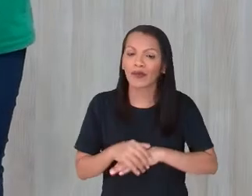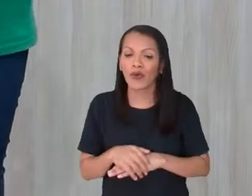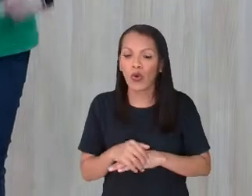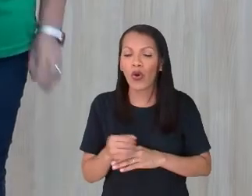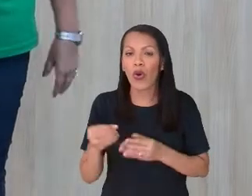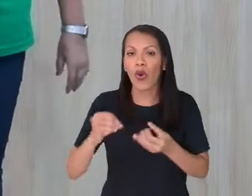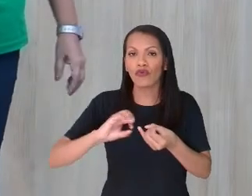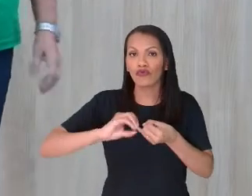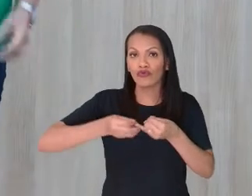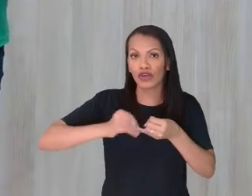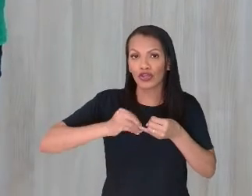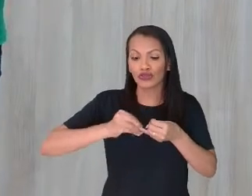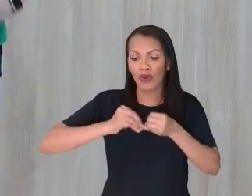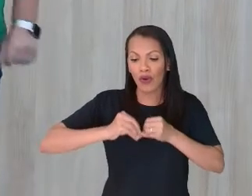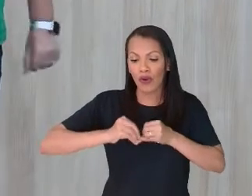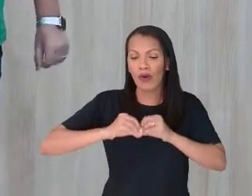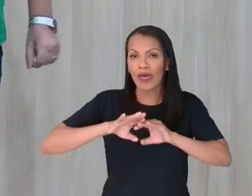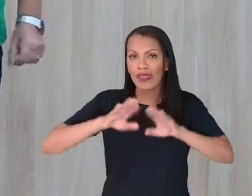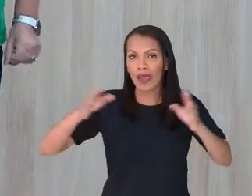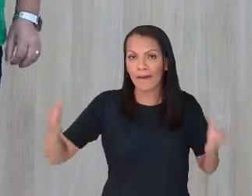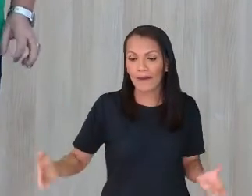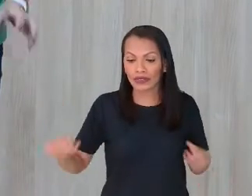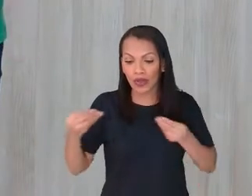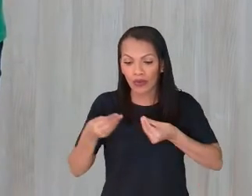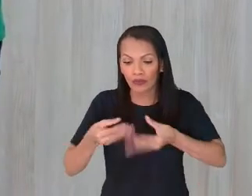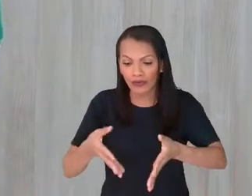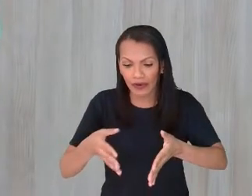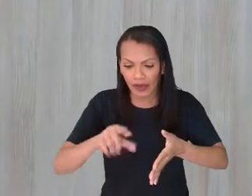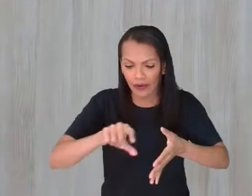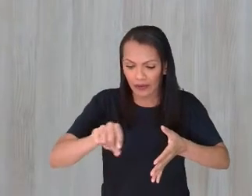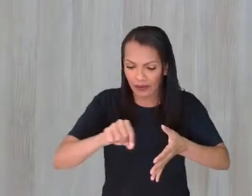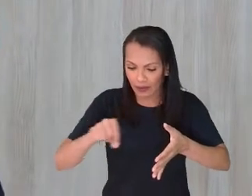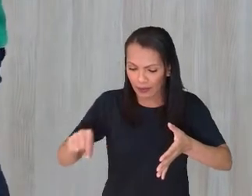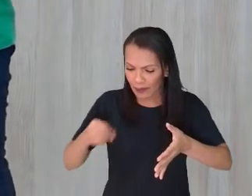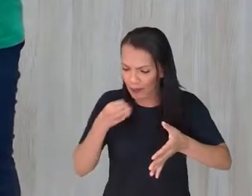que tudo isso faz parte do nosso dia a dia. E